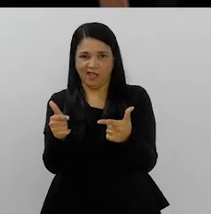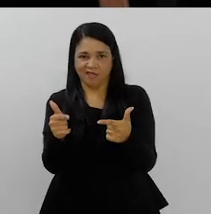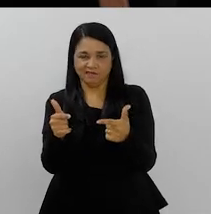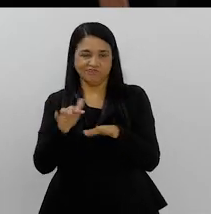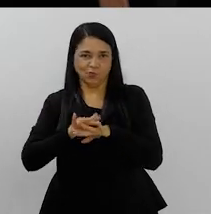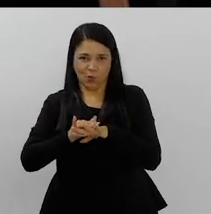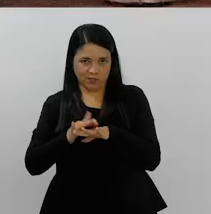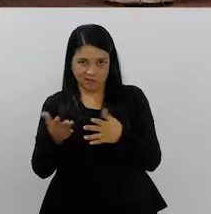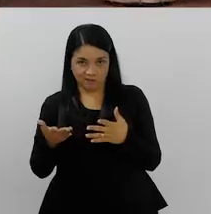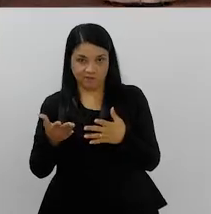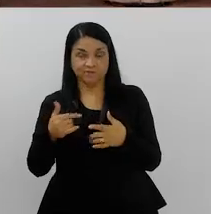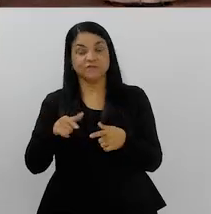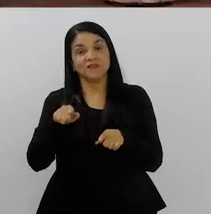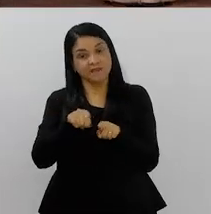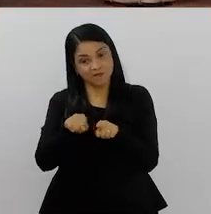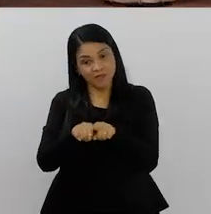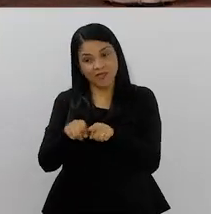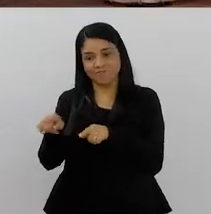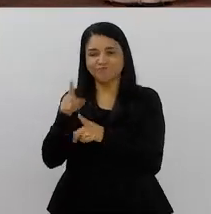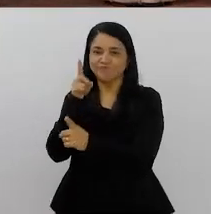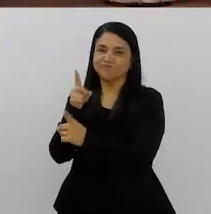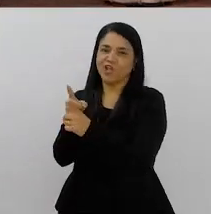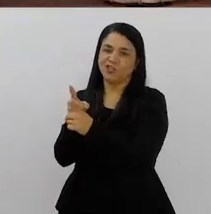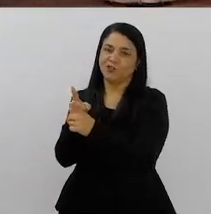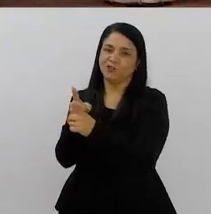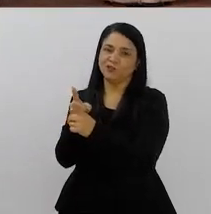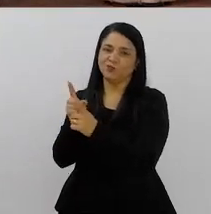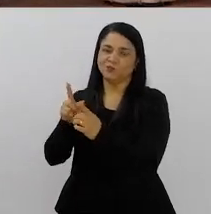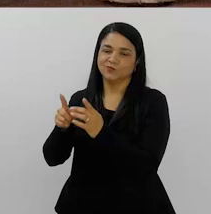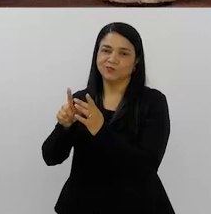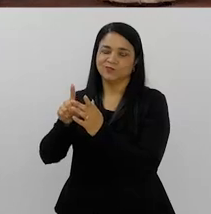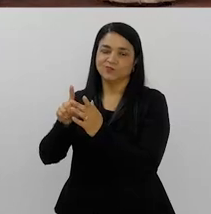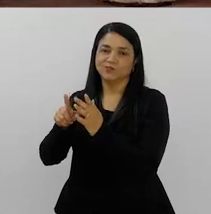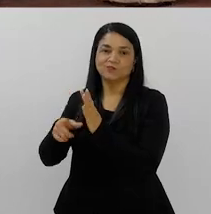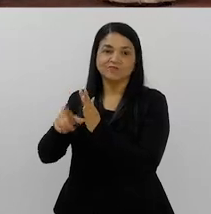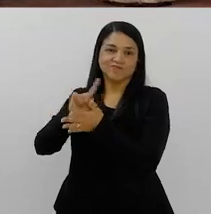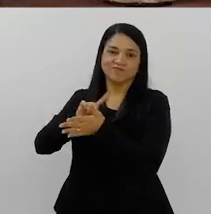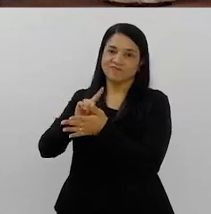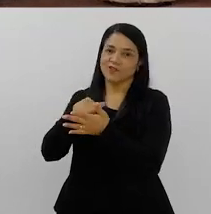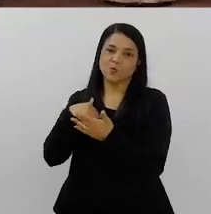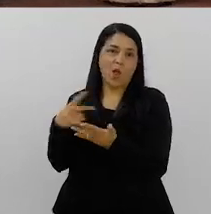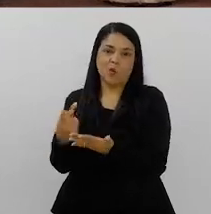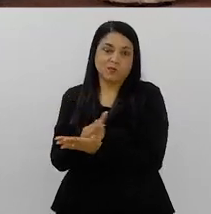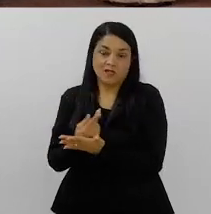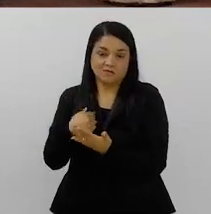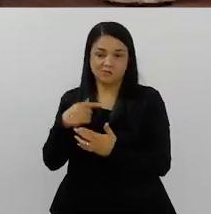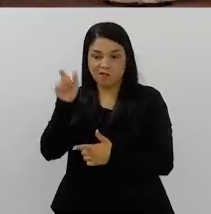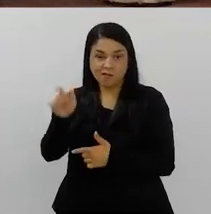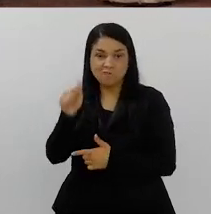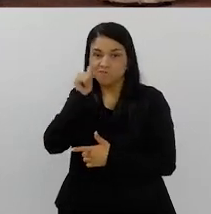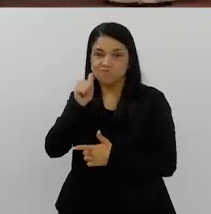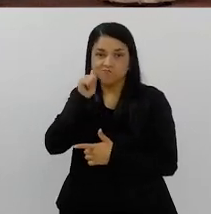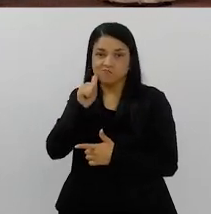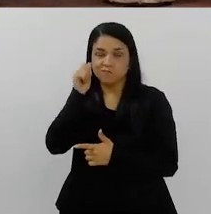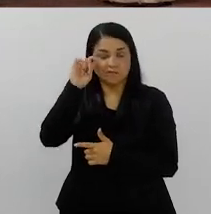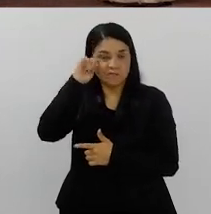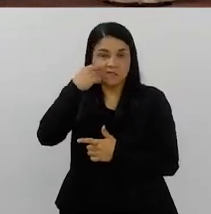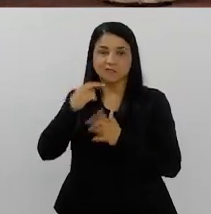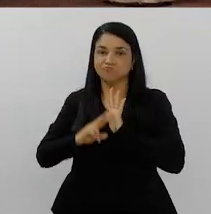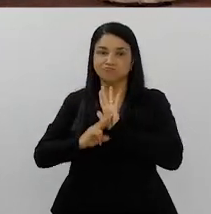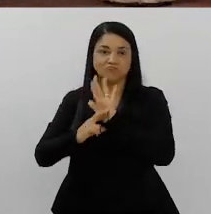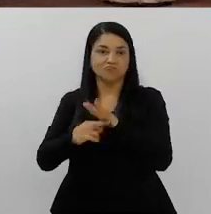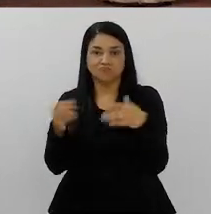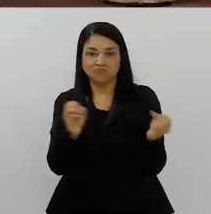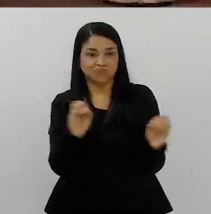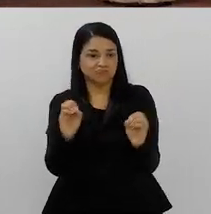né aí Dr Camilo o diagnóstico secundário já também não acontece porque se ela não se sente representada ela também não vai procurar o médico porque